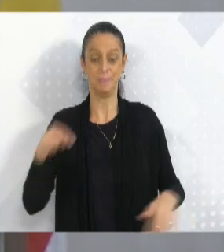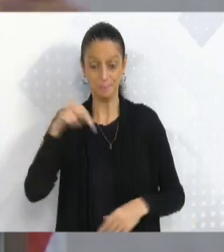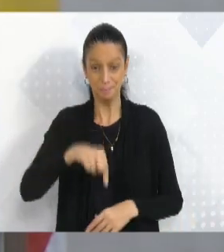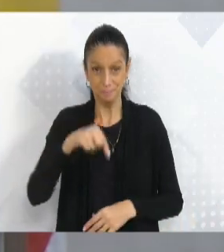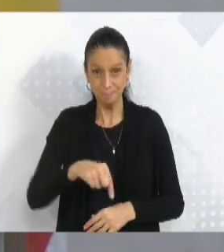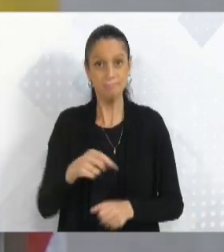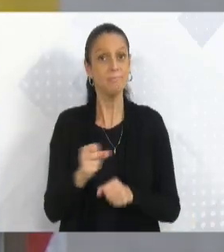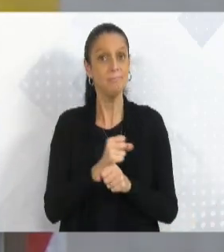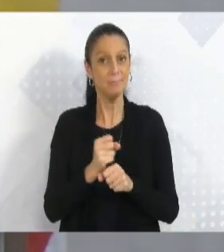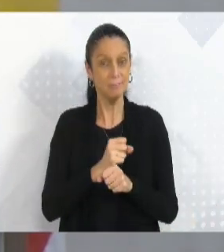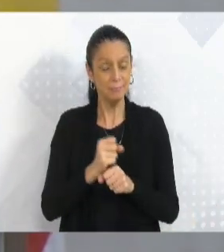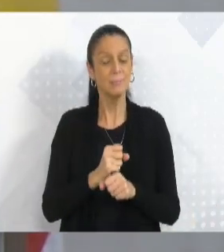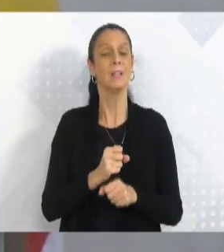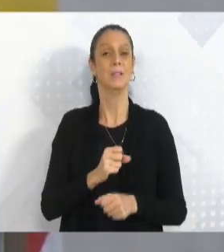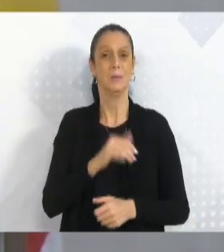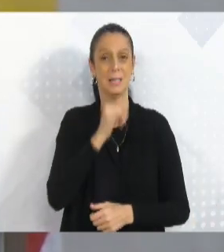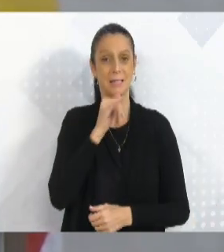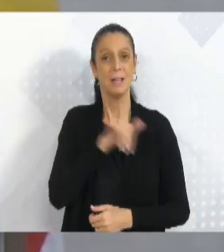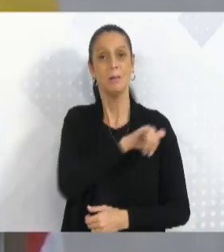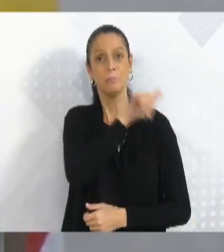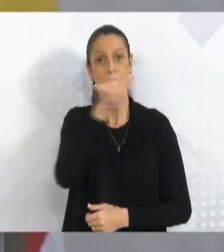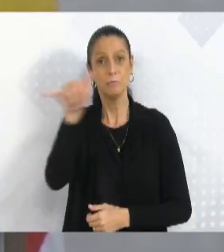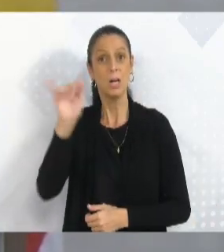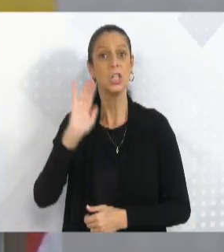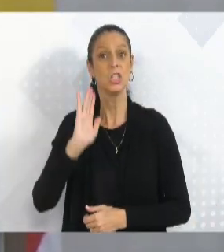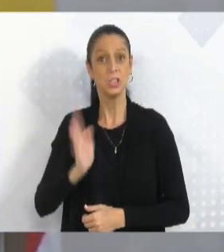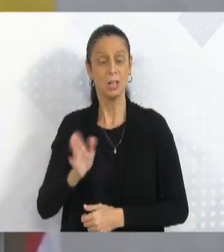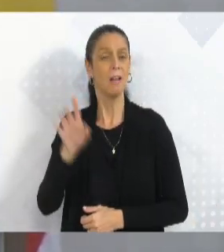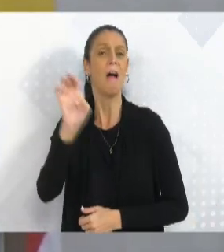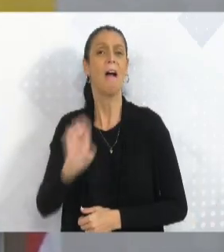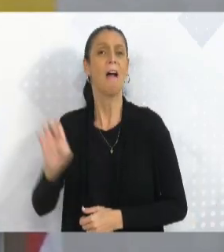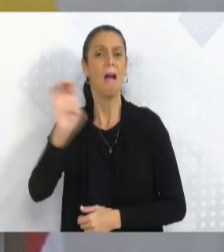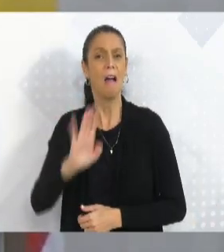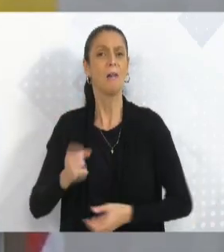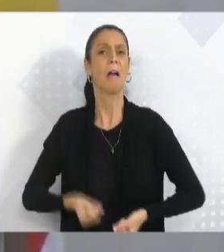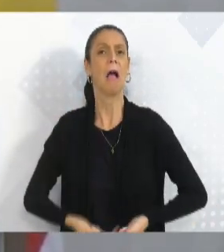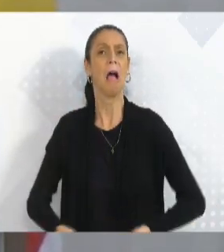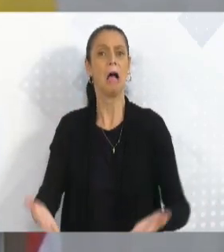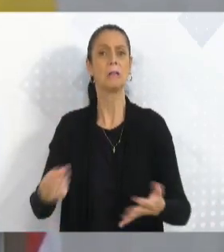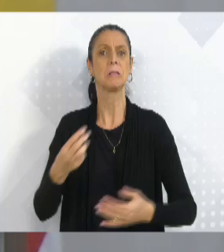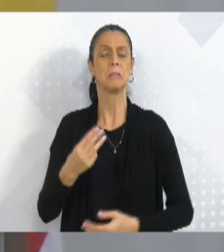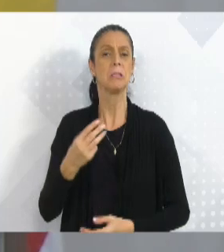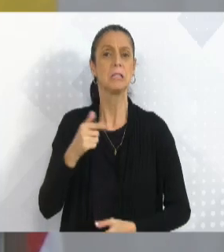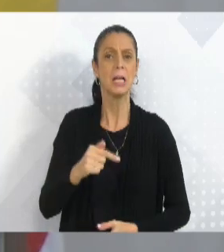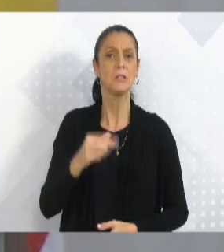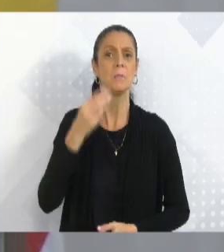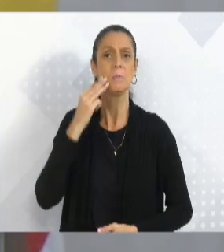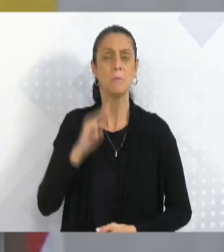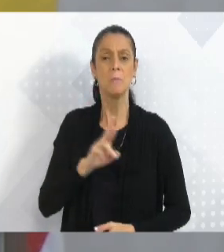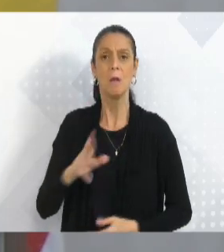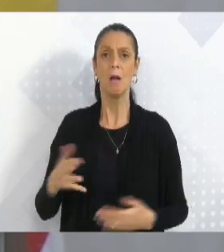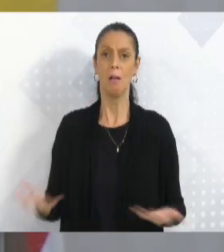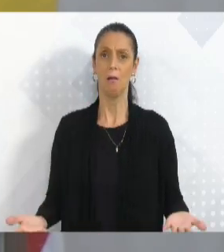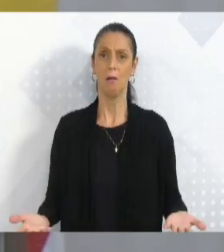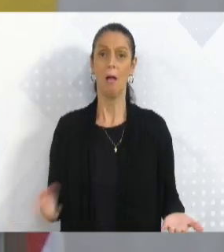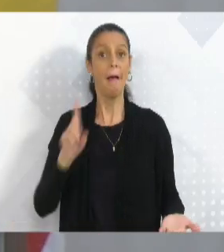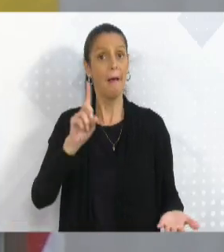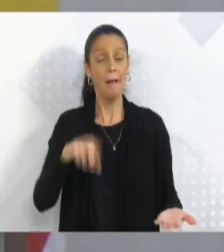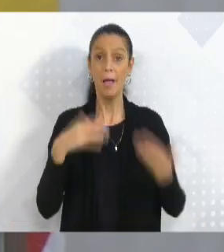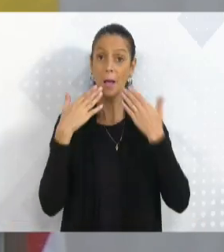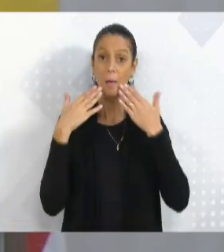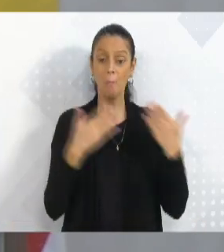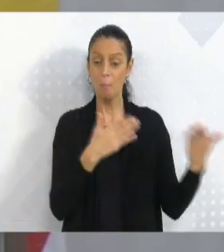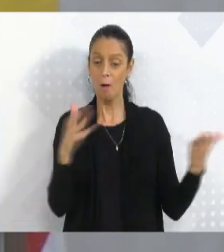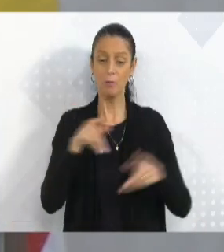uma viagem rápida pela Europa já foram 7,3 milhões de gasto de hospedagem seu reflexo do